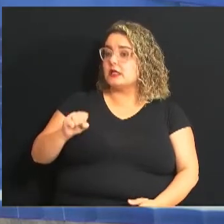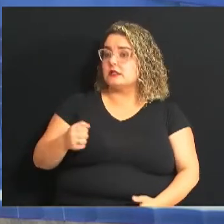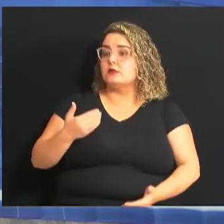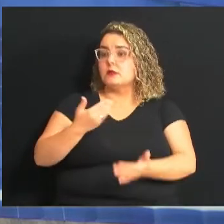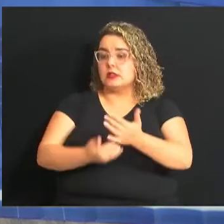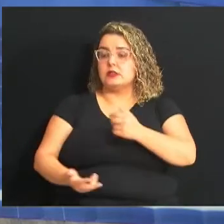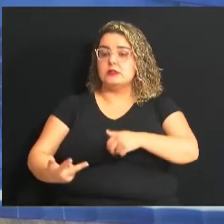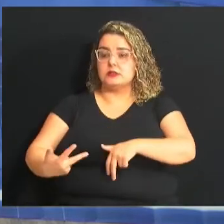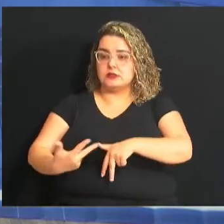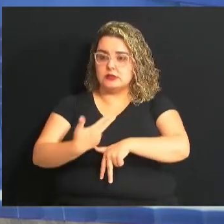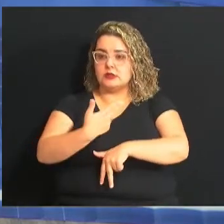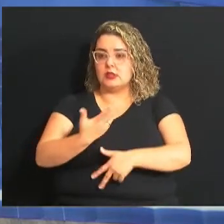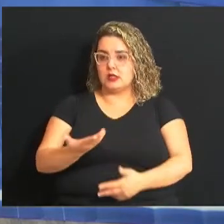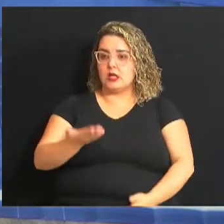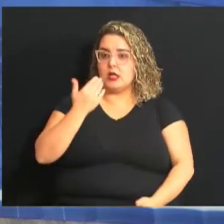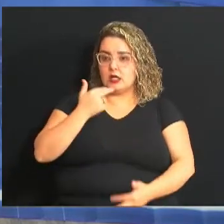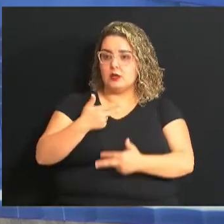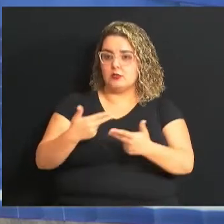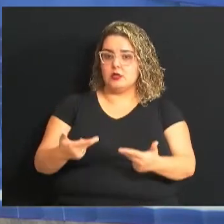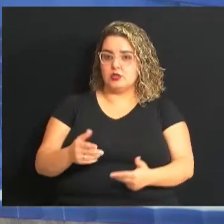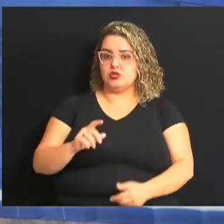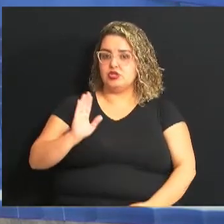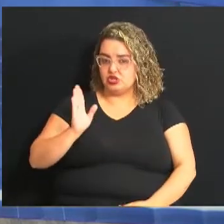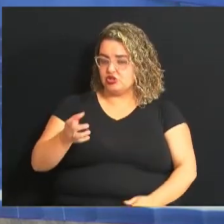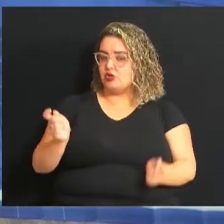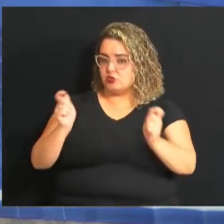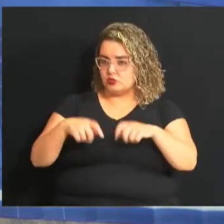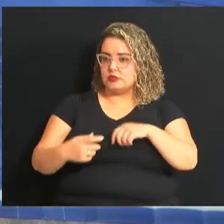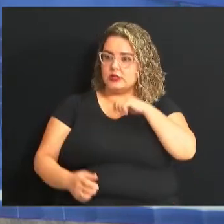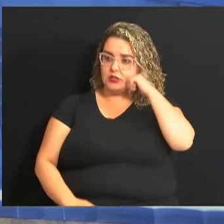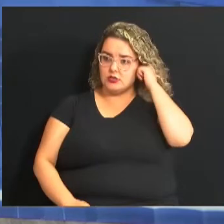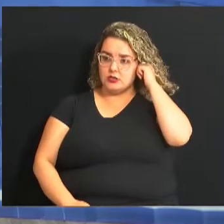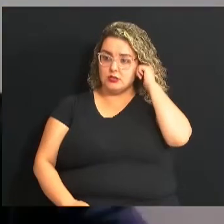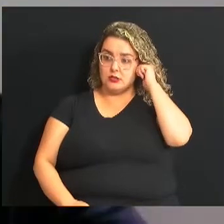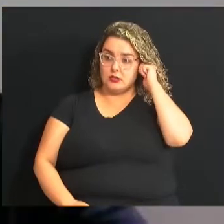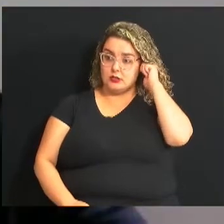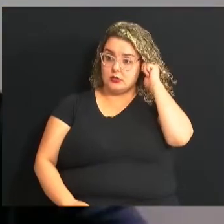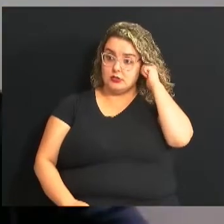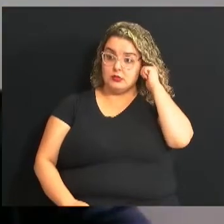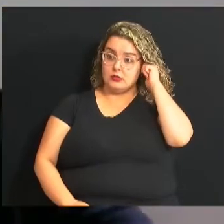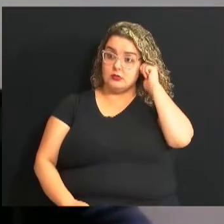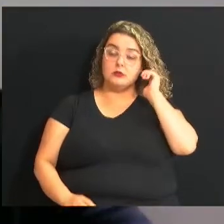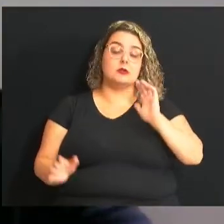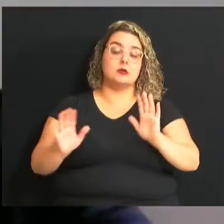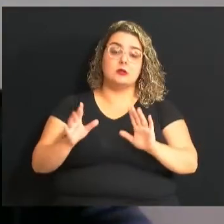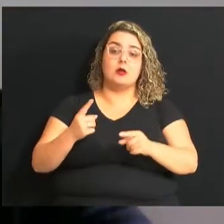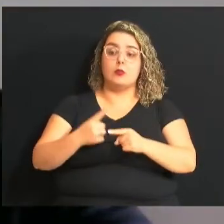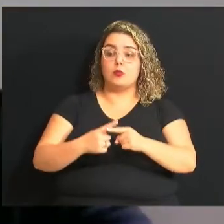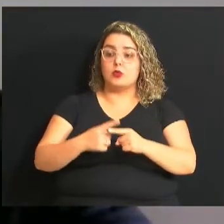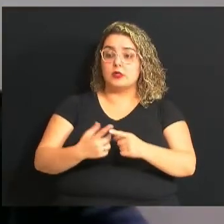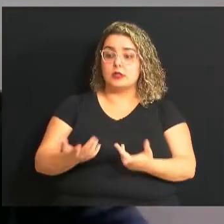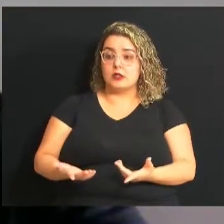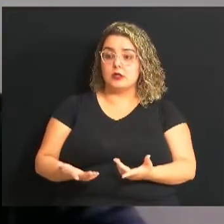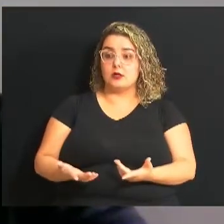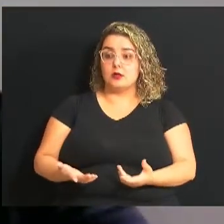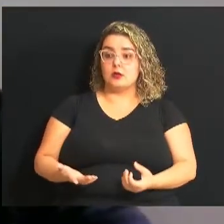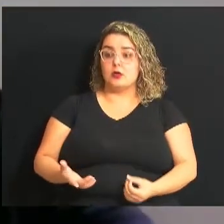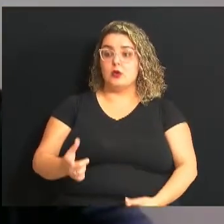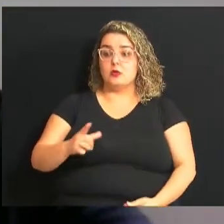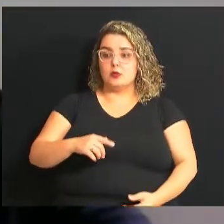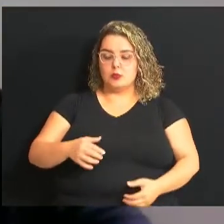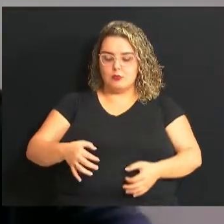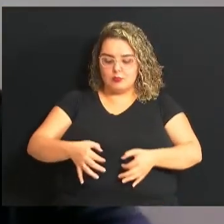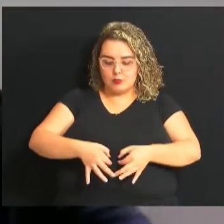a alimentação em si já é o suficiente? Não, não, porque como ela tira uma parte do